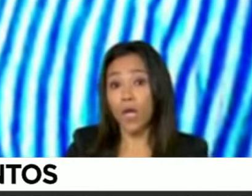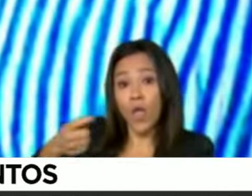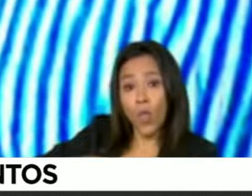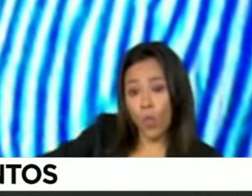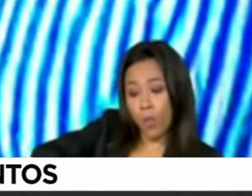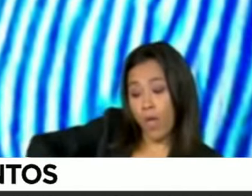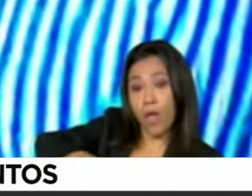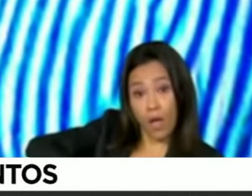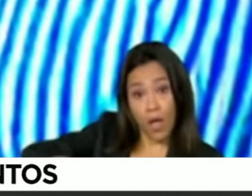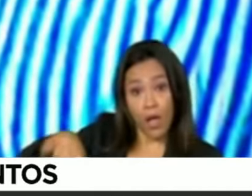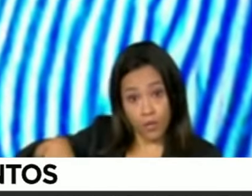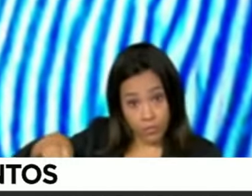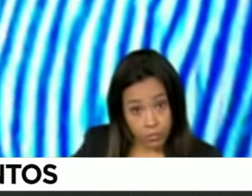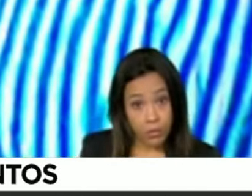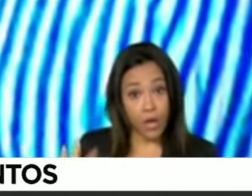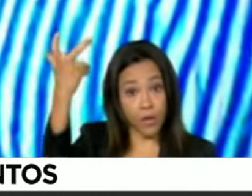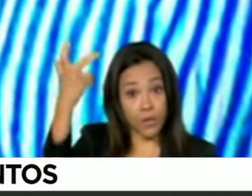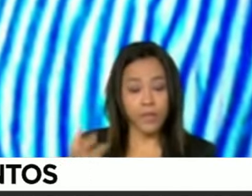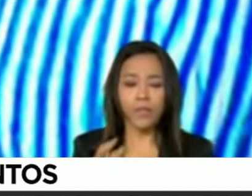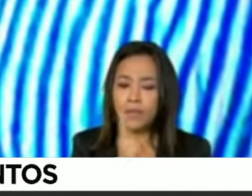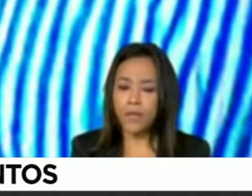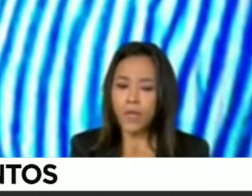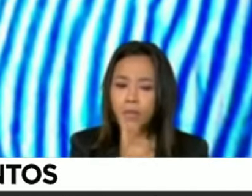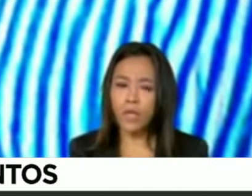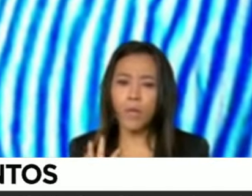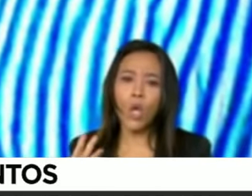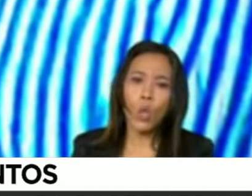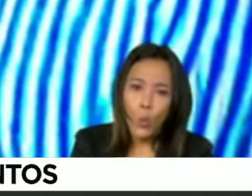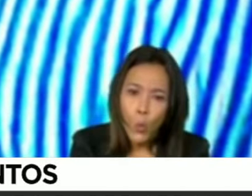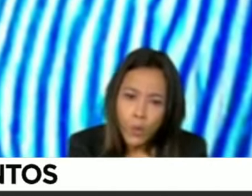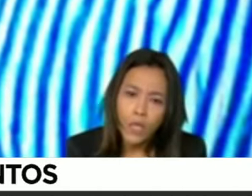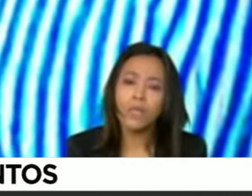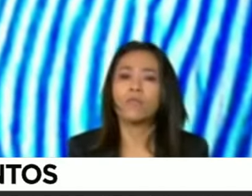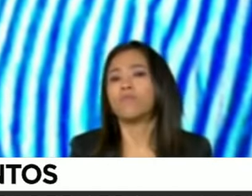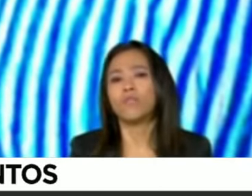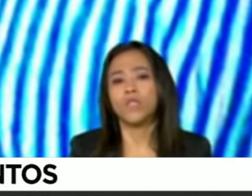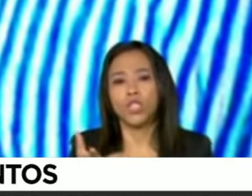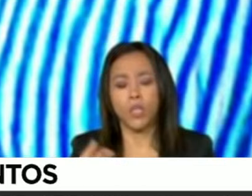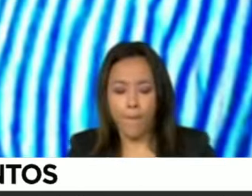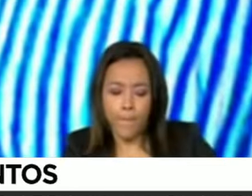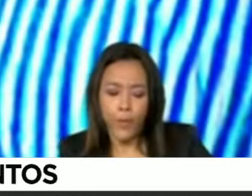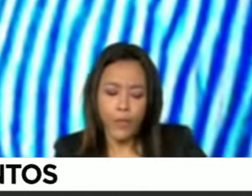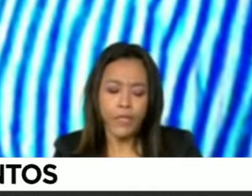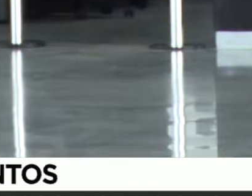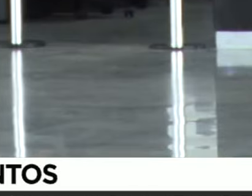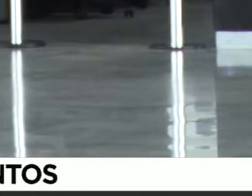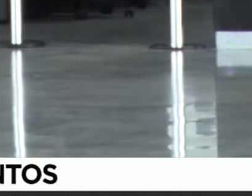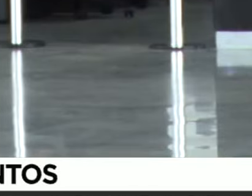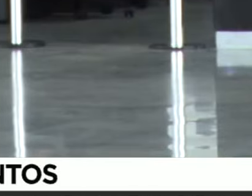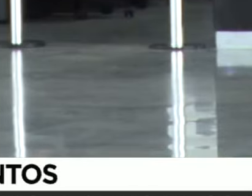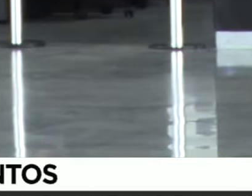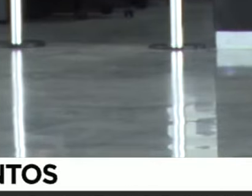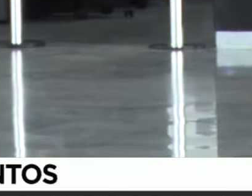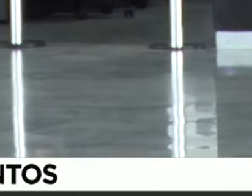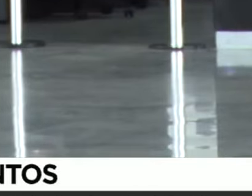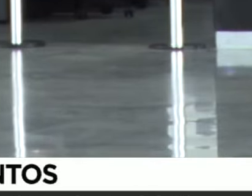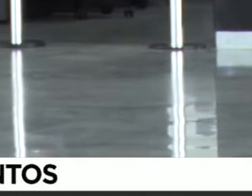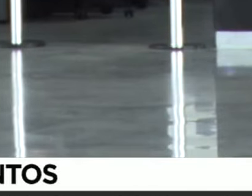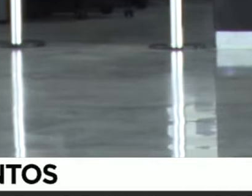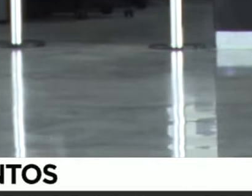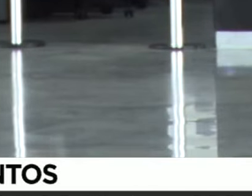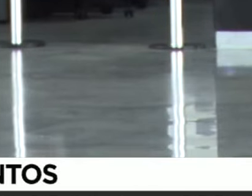que toda vez que a gente está cuidando de fazer política social, é tratado como gasto. E, Felipe, um dos